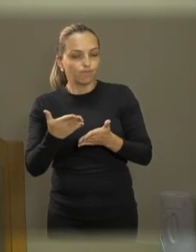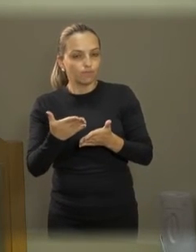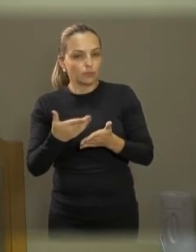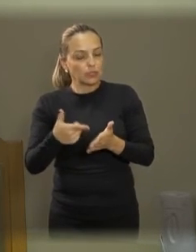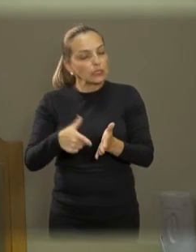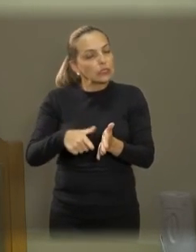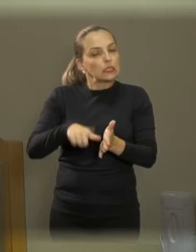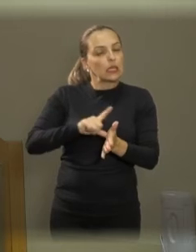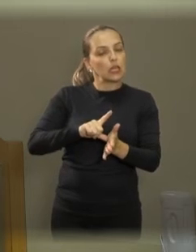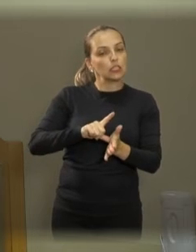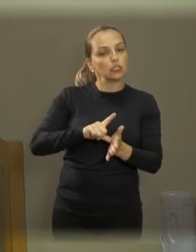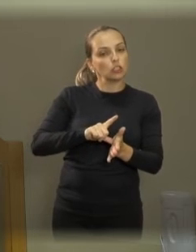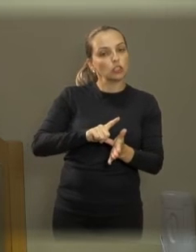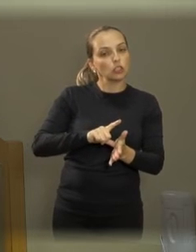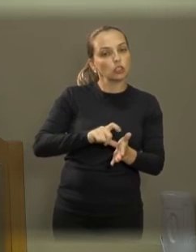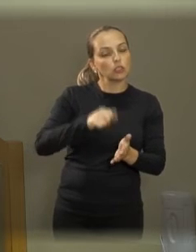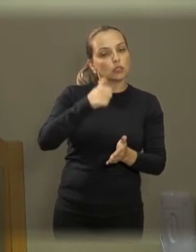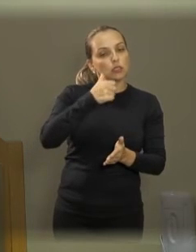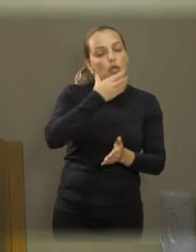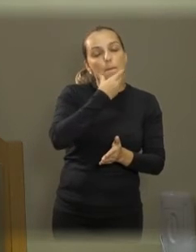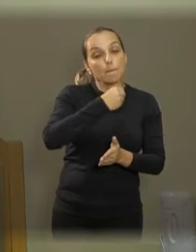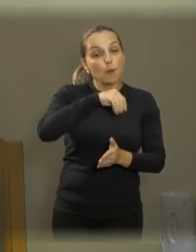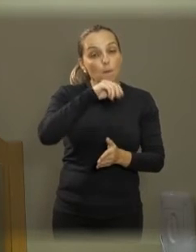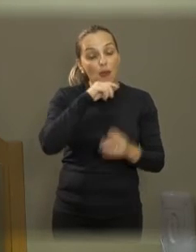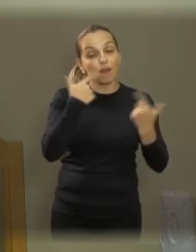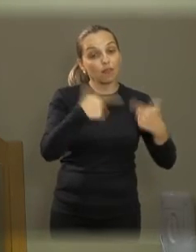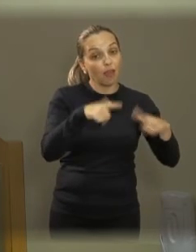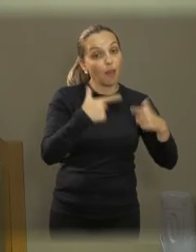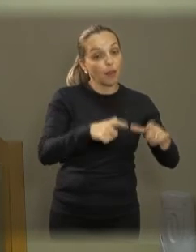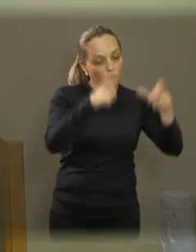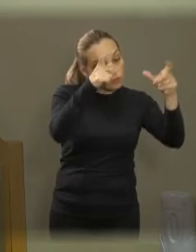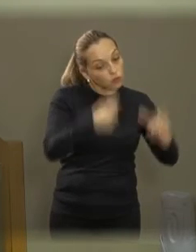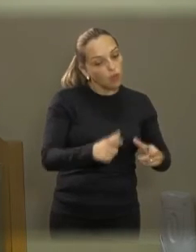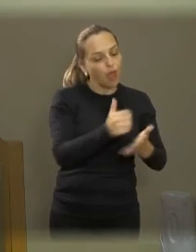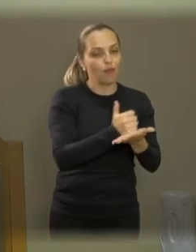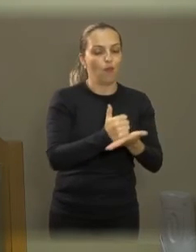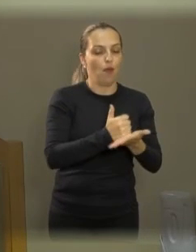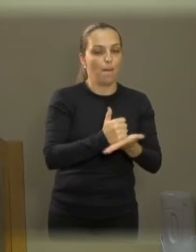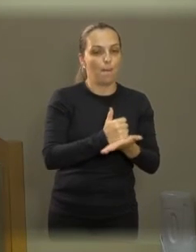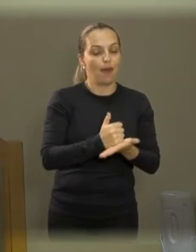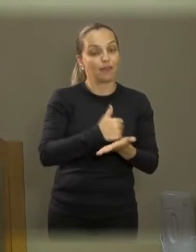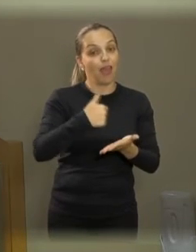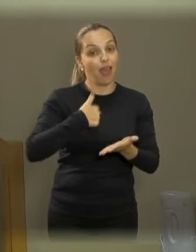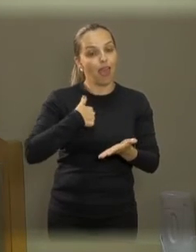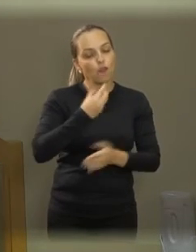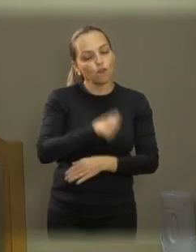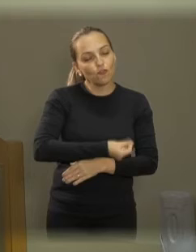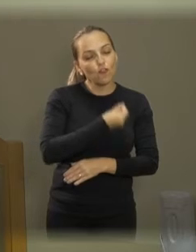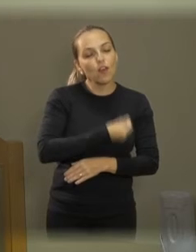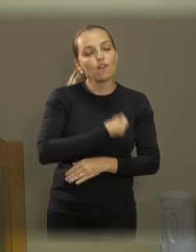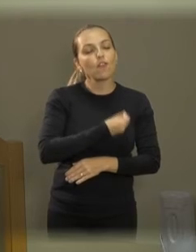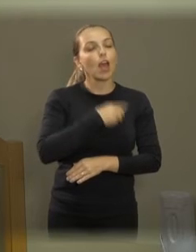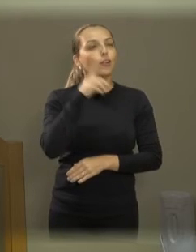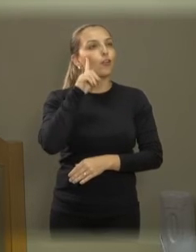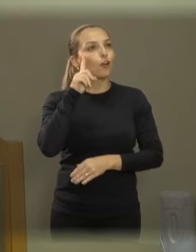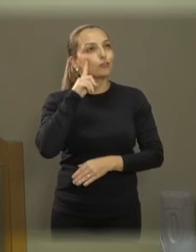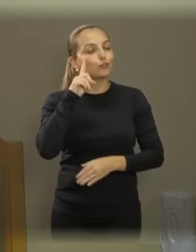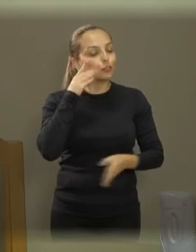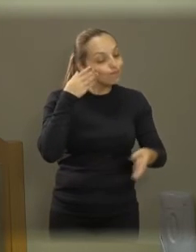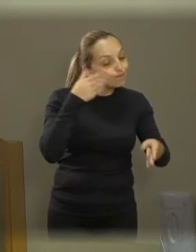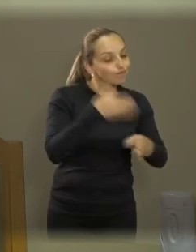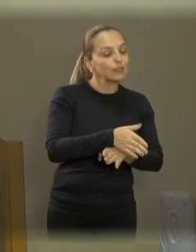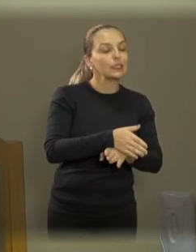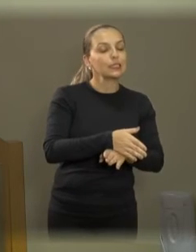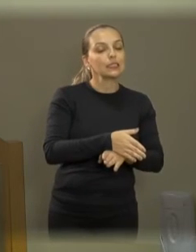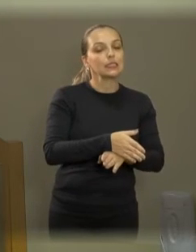meu pai trabalhava como funcionário de farmácia, e eu vivi isso, eu vivi a área farmacêutica. Meu